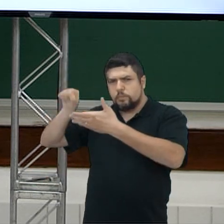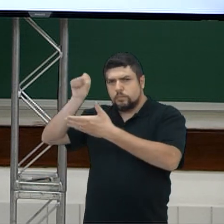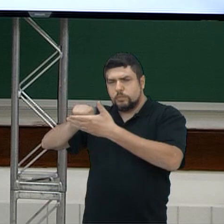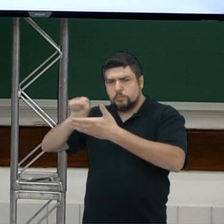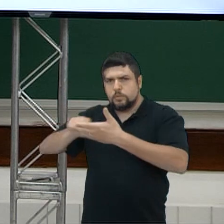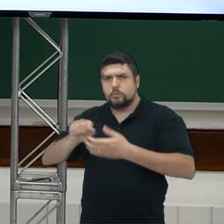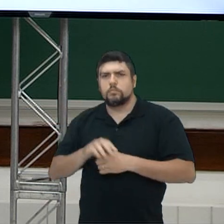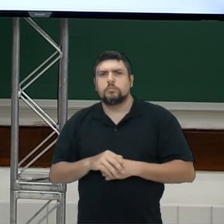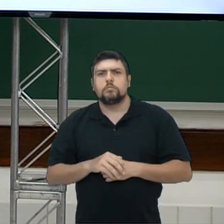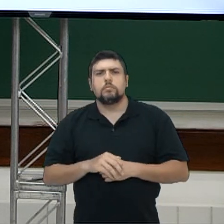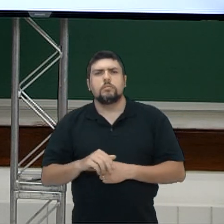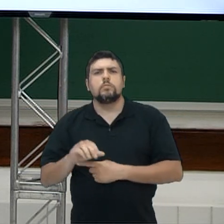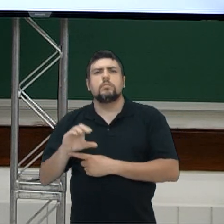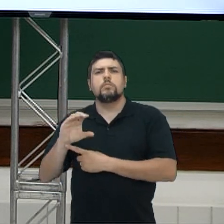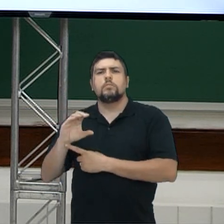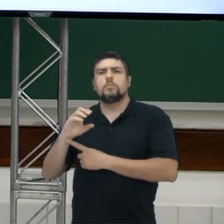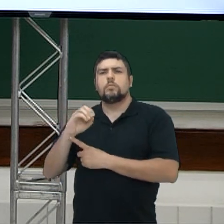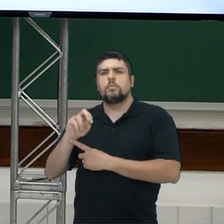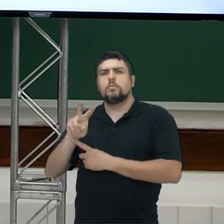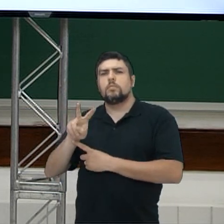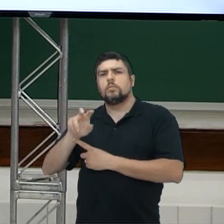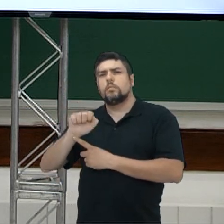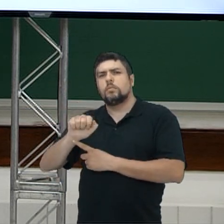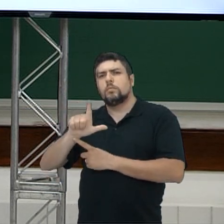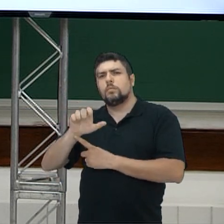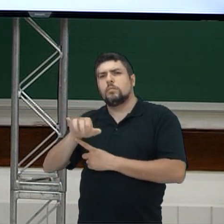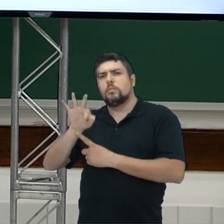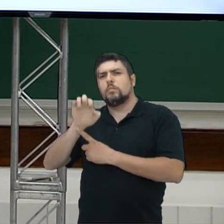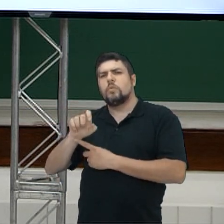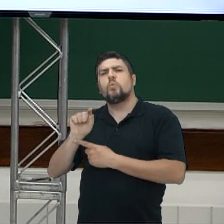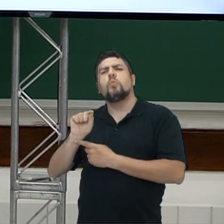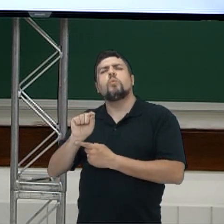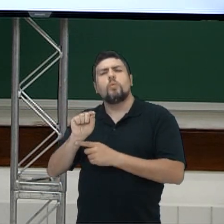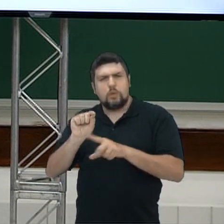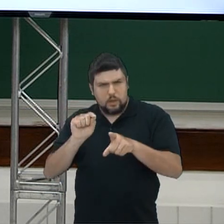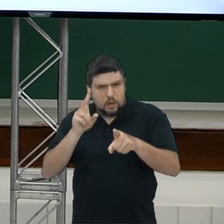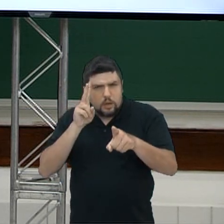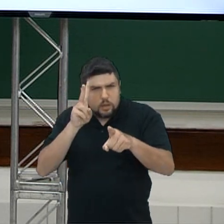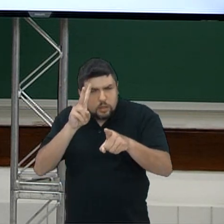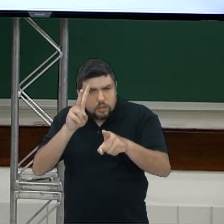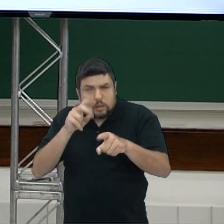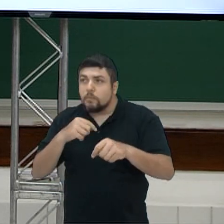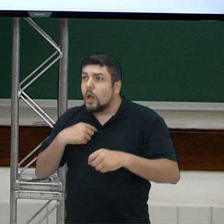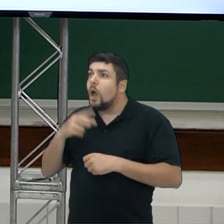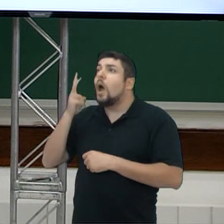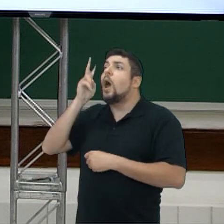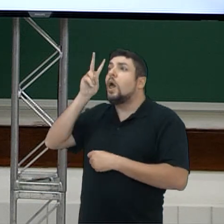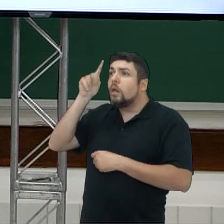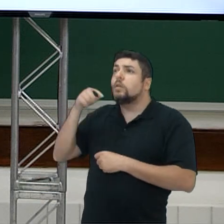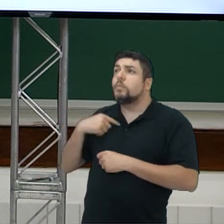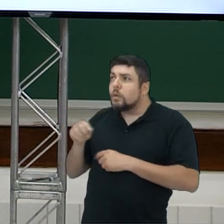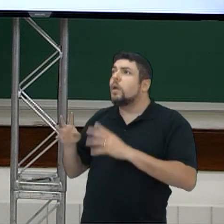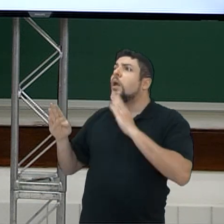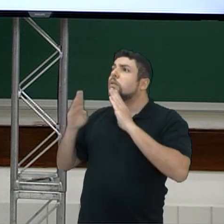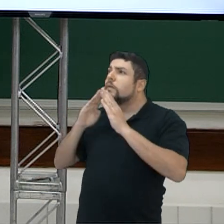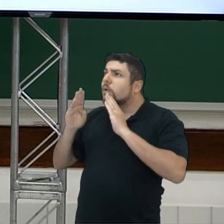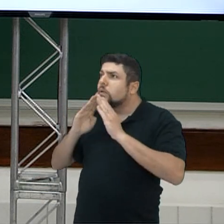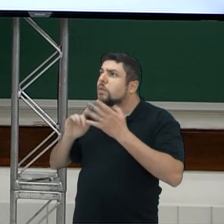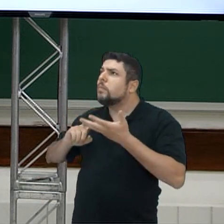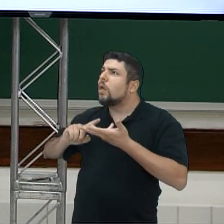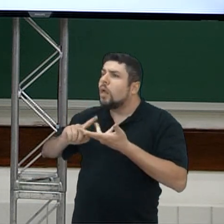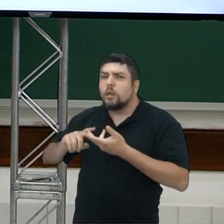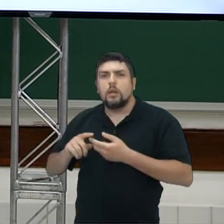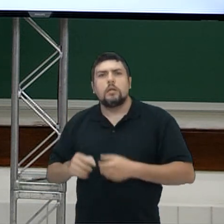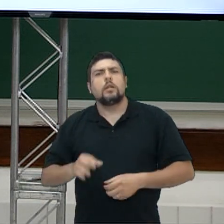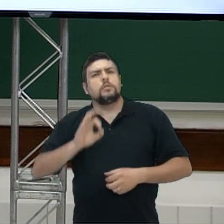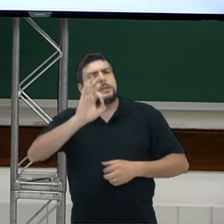Lembram que é uma ligação covalente? Eu lembro sim, professor, é aquela lá que eles vão no Facebook e não sei o quê. Cara,